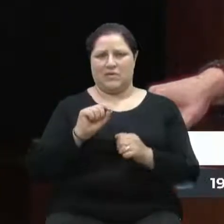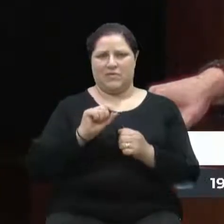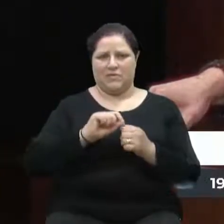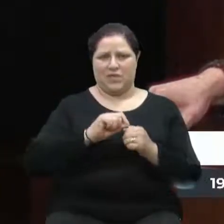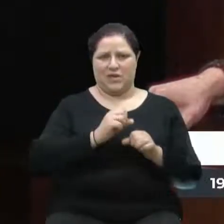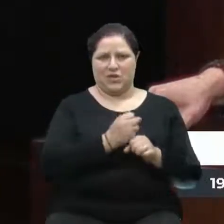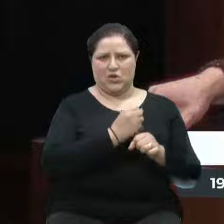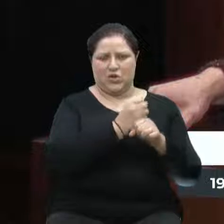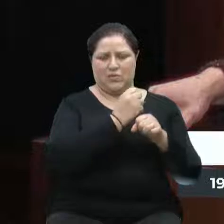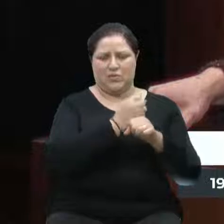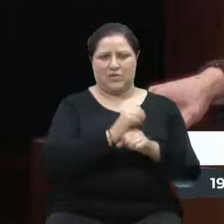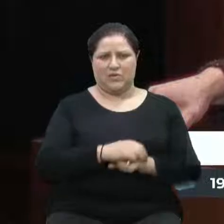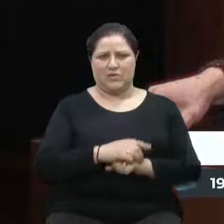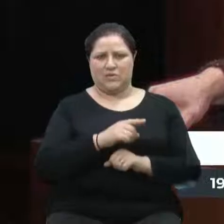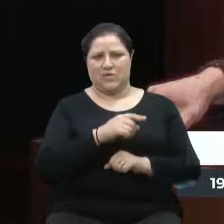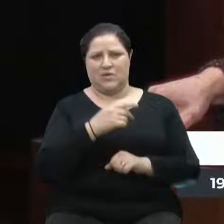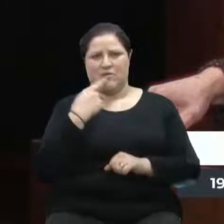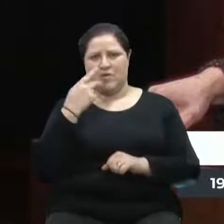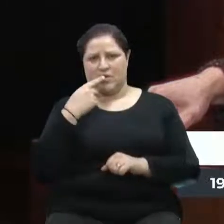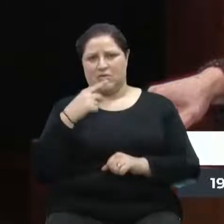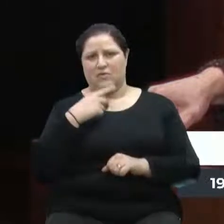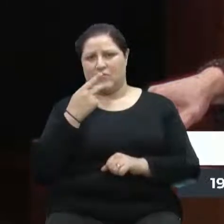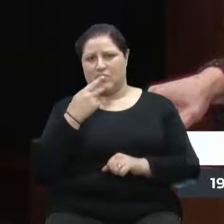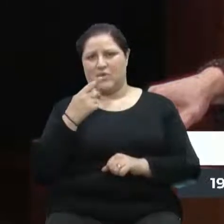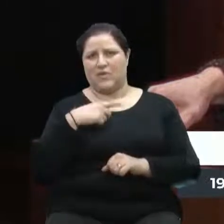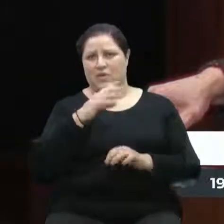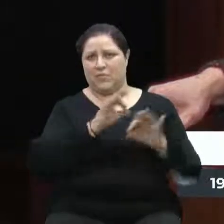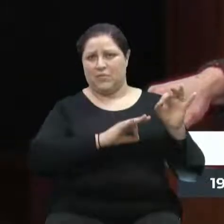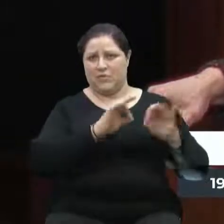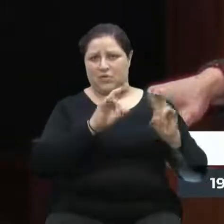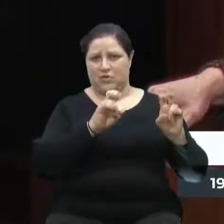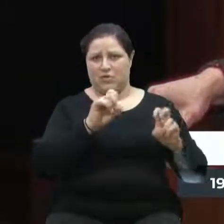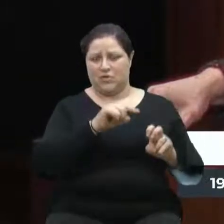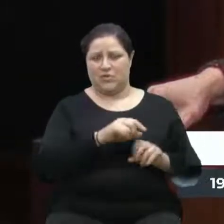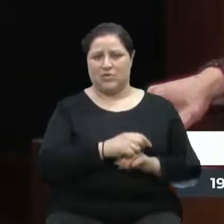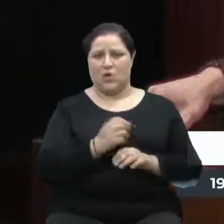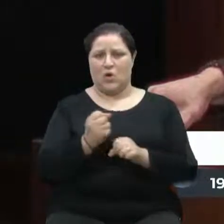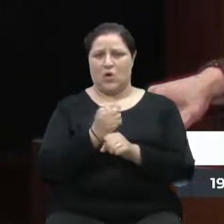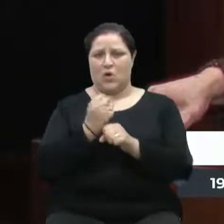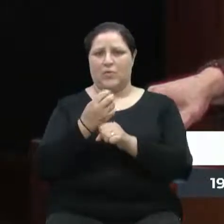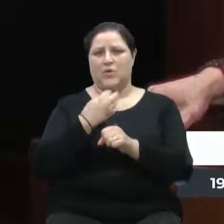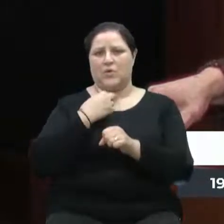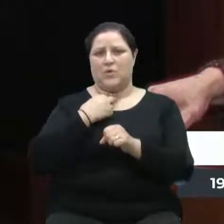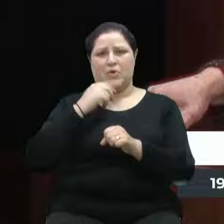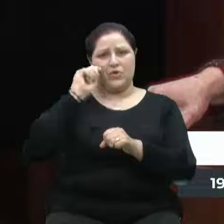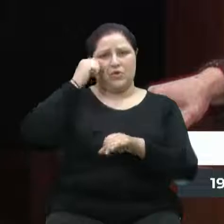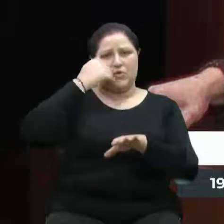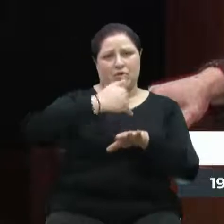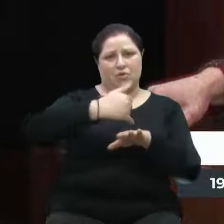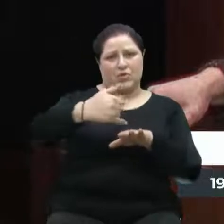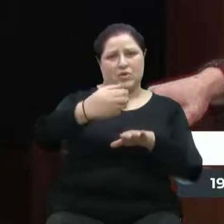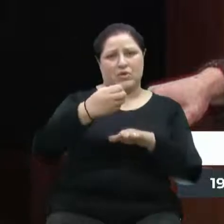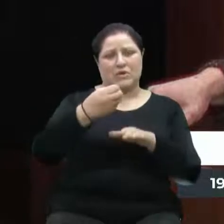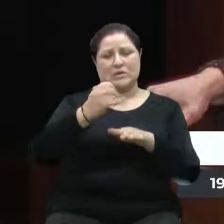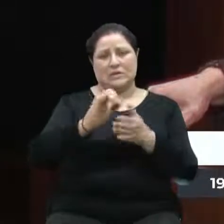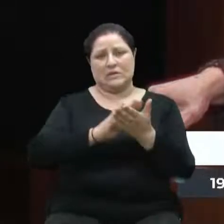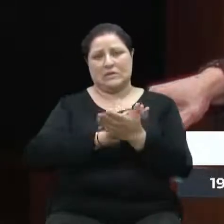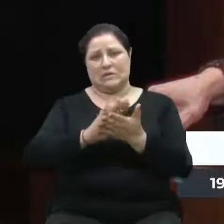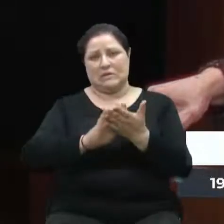o vereador aqui diz que tem um projeto para isso. Obras não pode fazer, pavimentar uma rua sem antes colocar toda